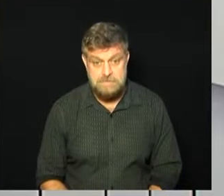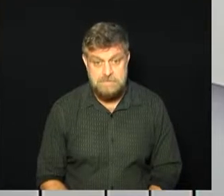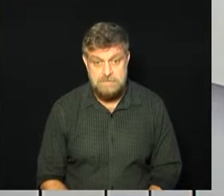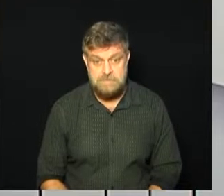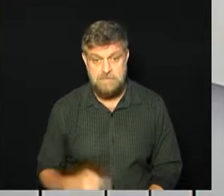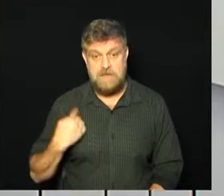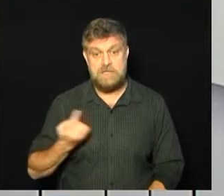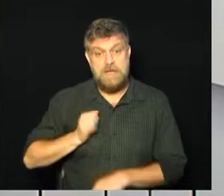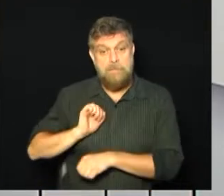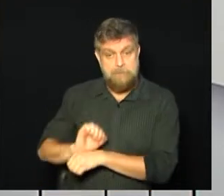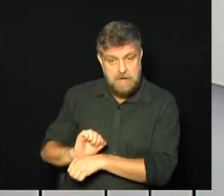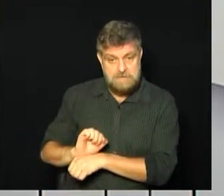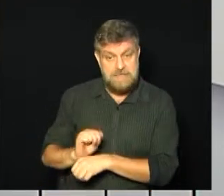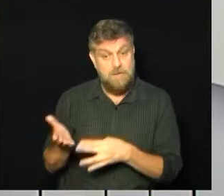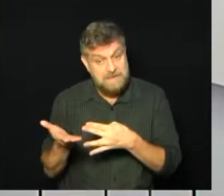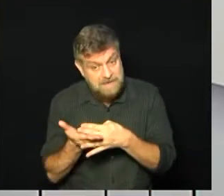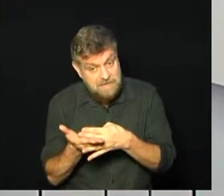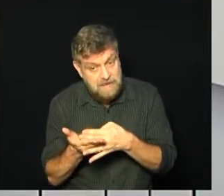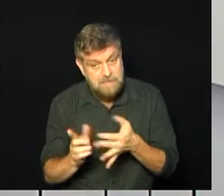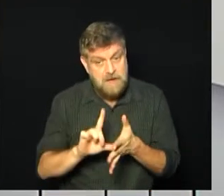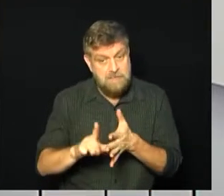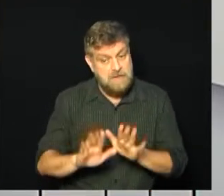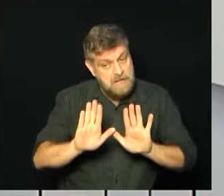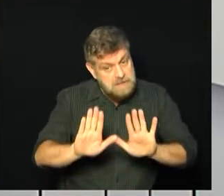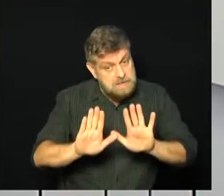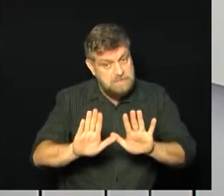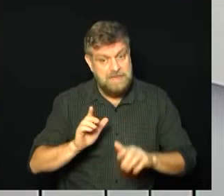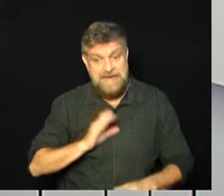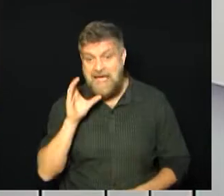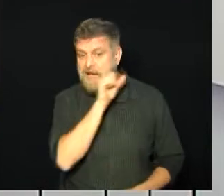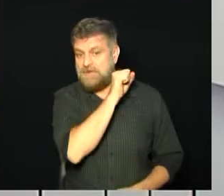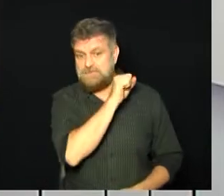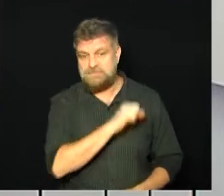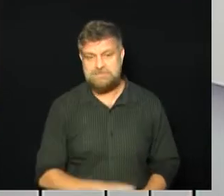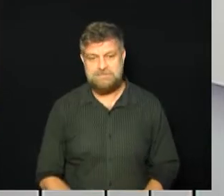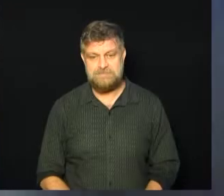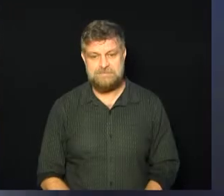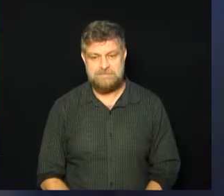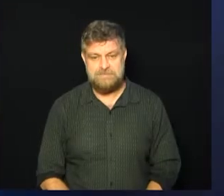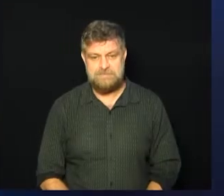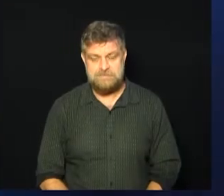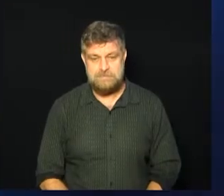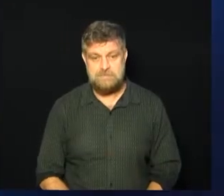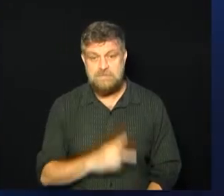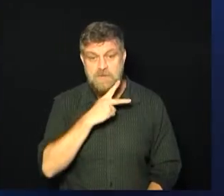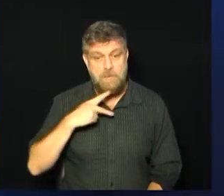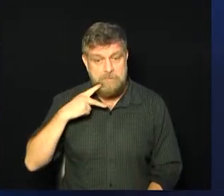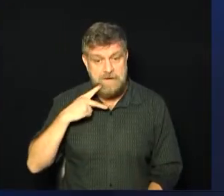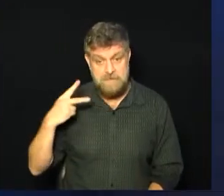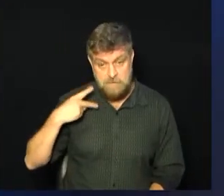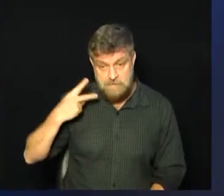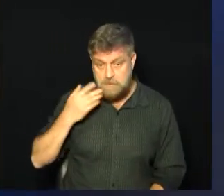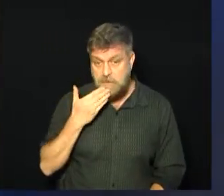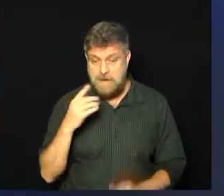E a gente dá uma pausa aqui no Câmara Notícia, mas não saia daí, é coisa rápida. O vereador Hermínio Monteiro